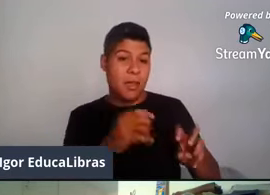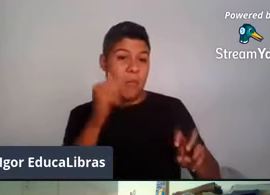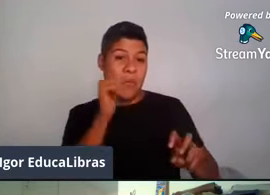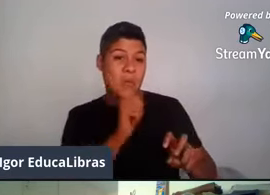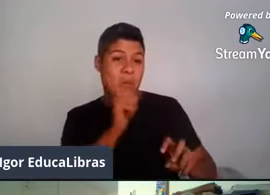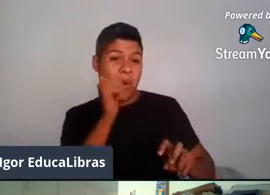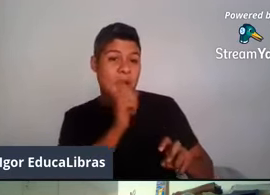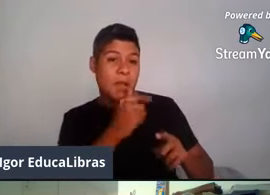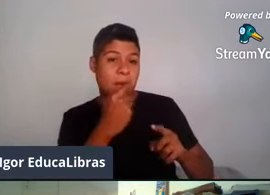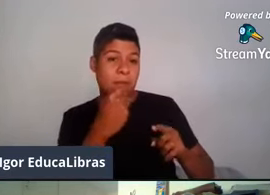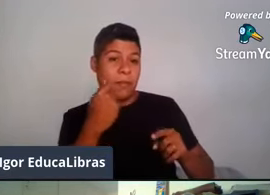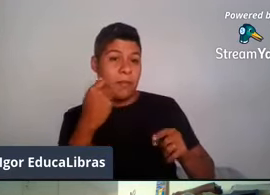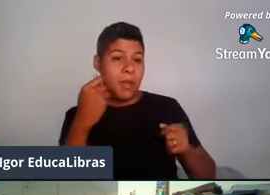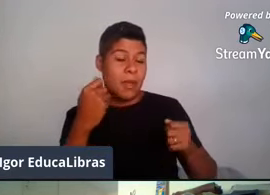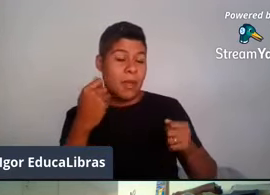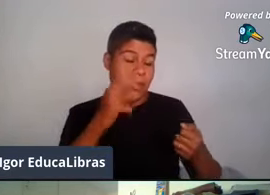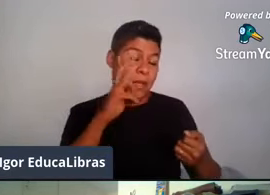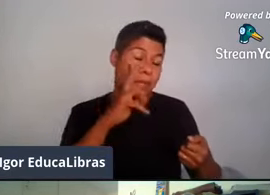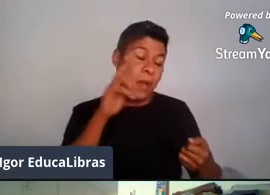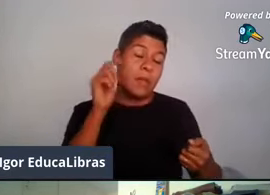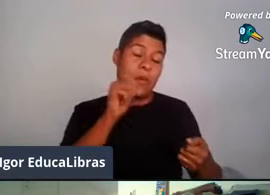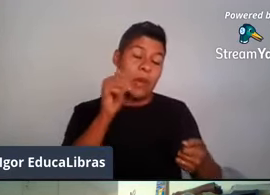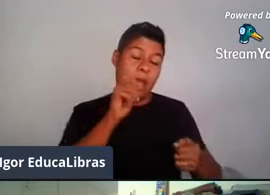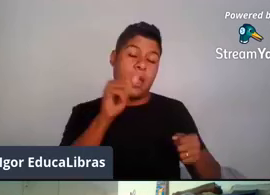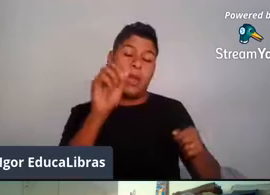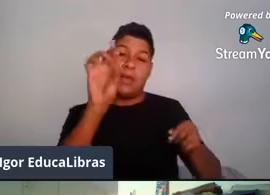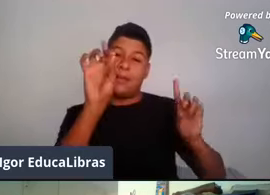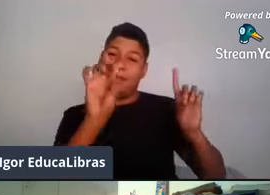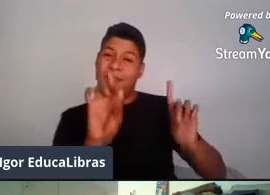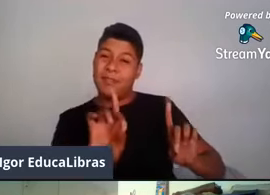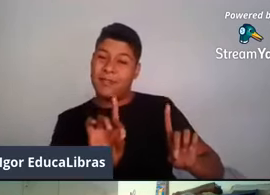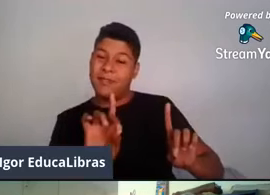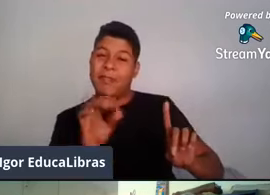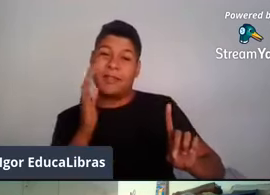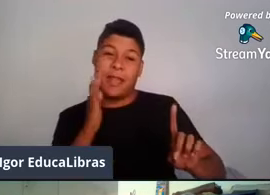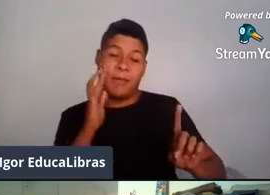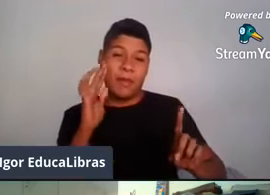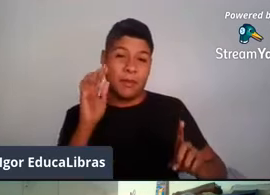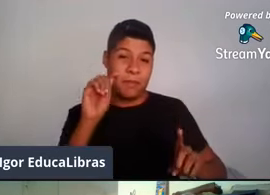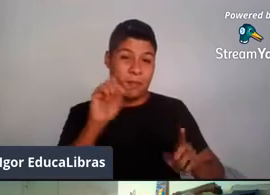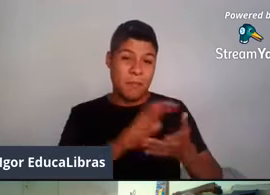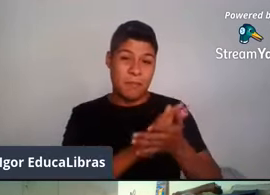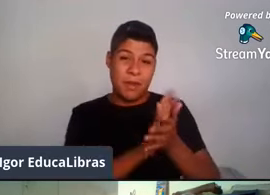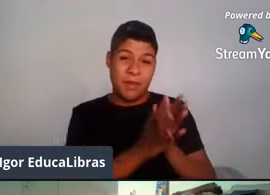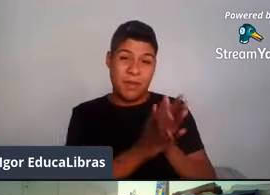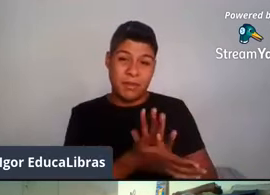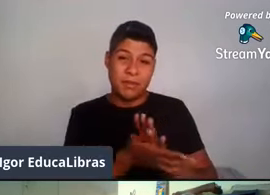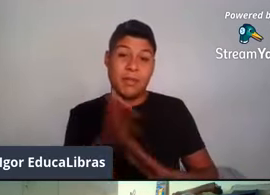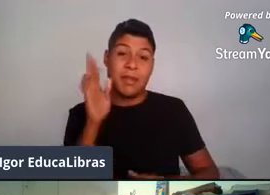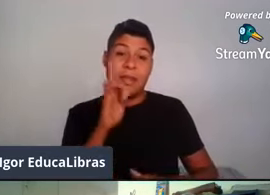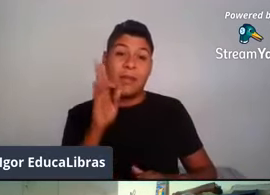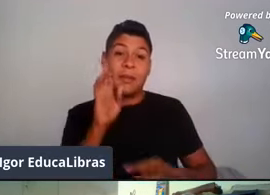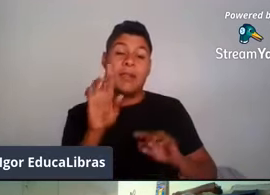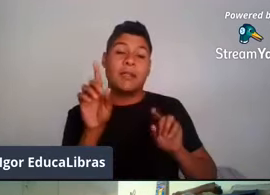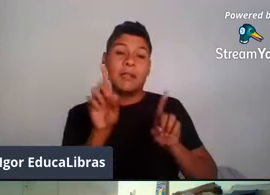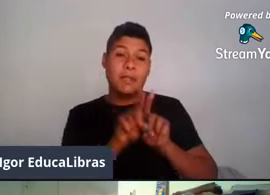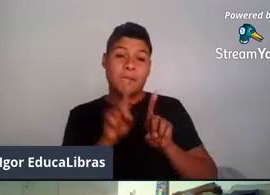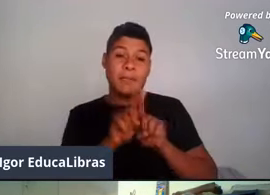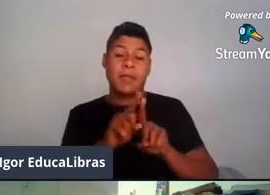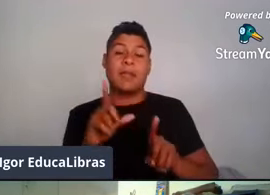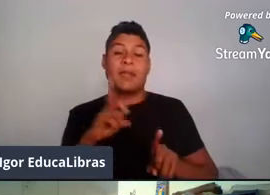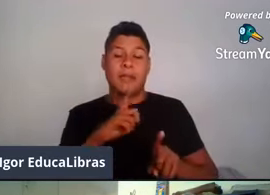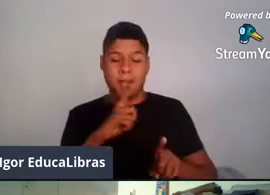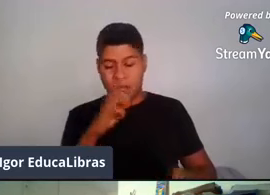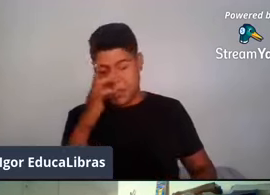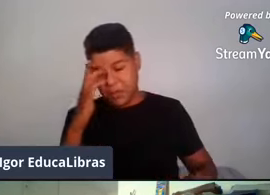sem lembrar que tem a mulher com deficiência. Não dá para discutir questões raciais sem lembrar que lá também vai ter a pessoa